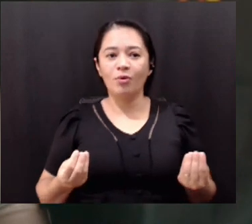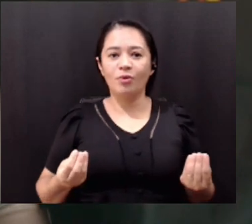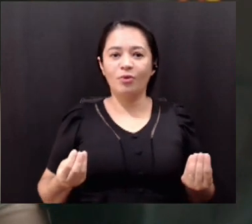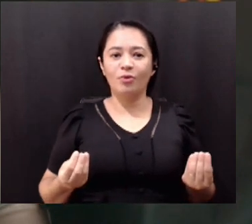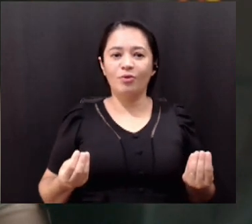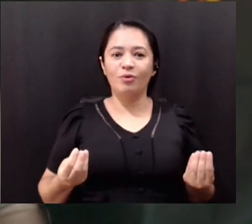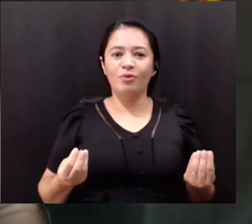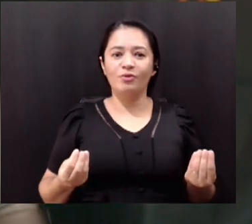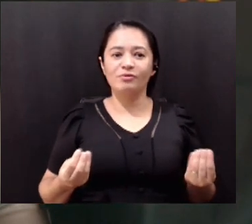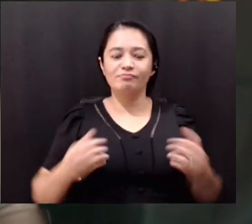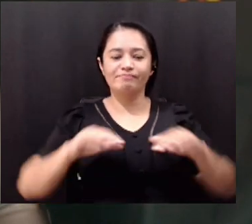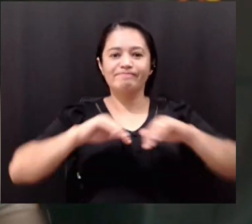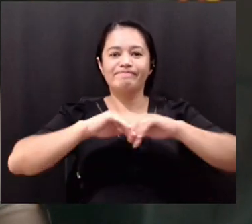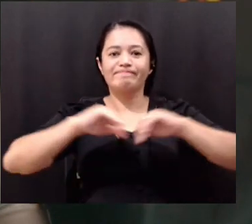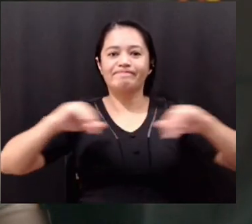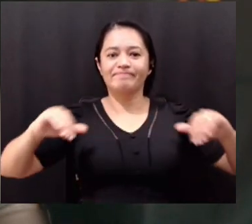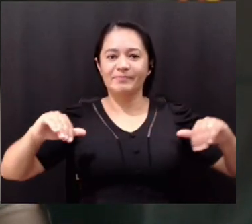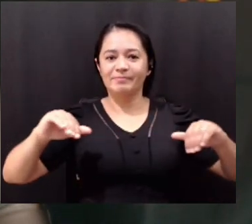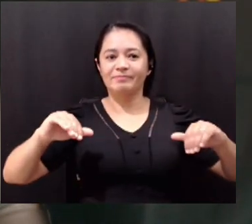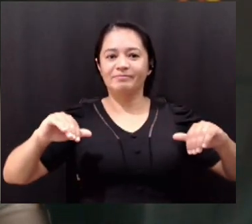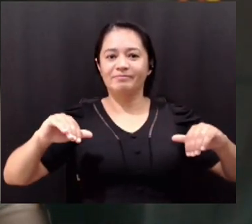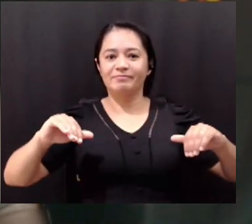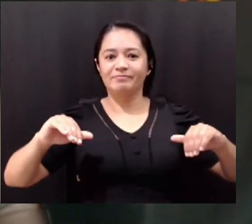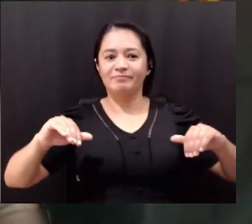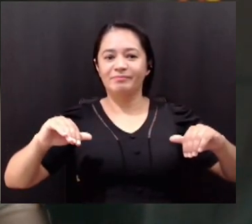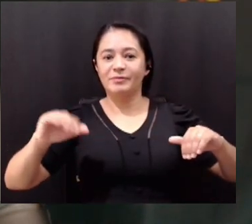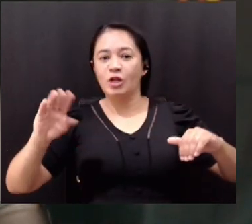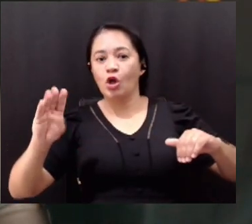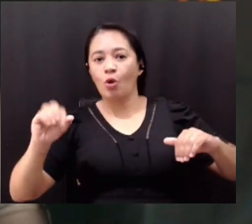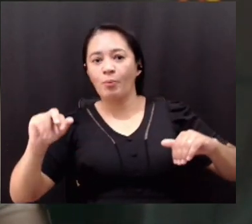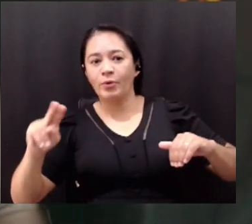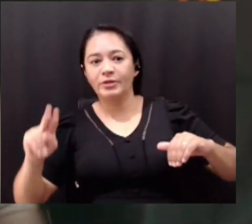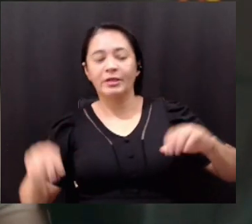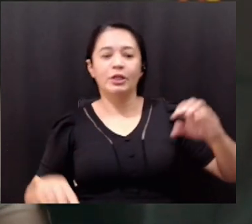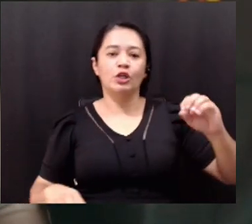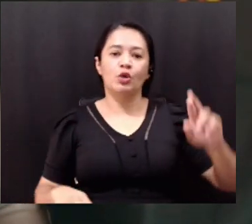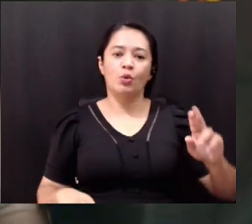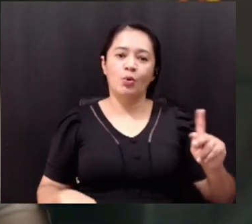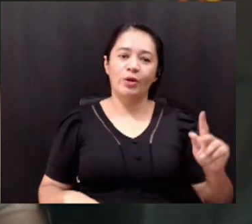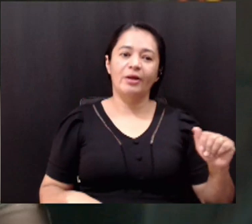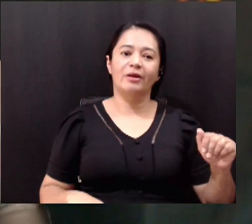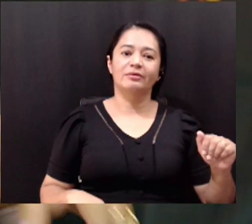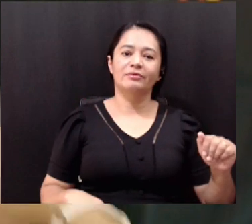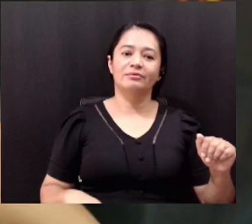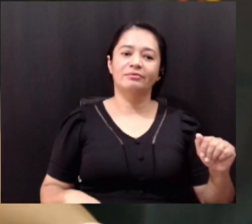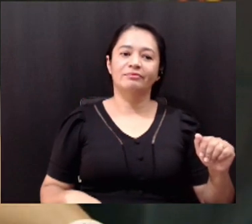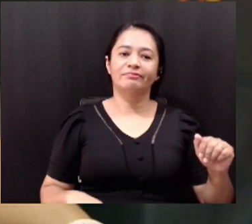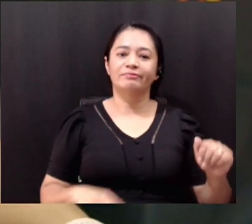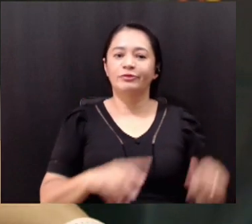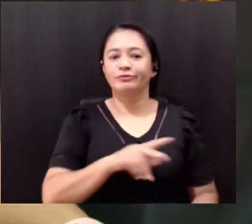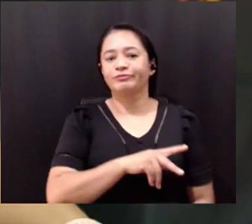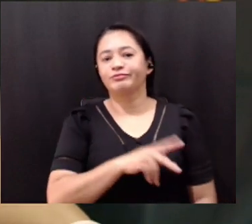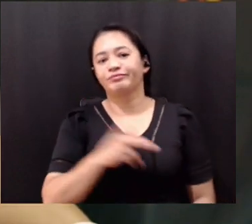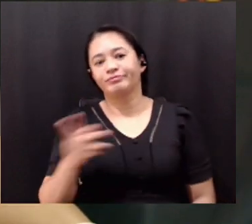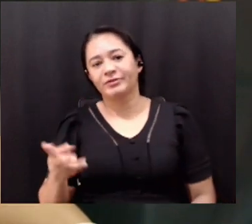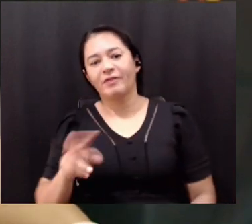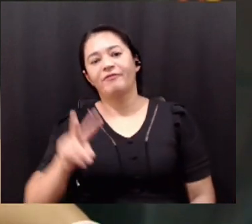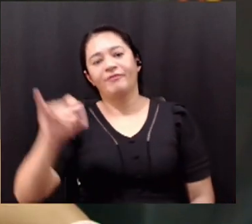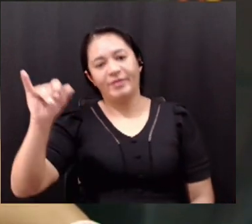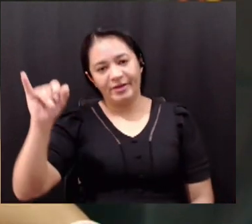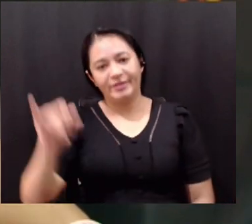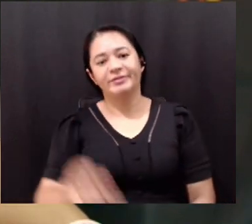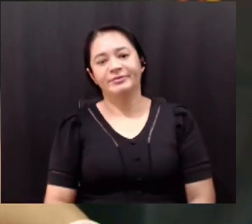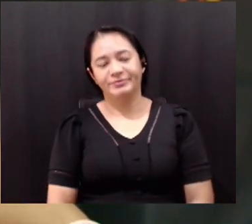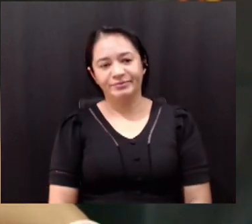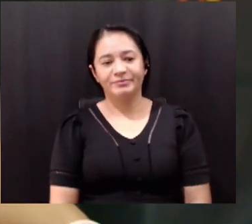essas duas situações. O workaholic vai ser aí um futuro burnout, né, doutora? A